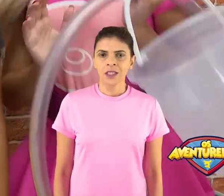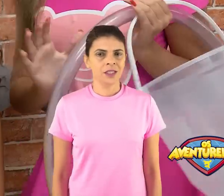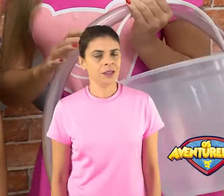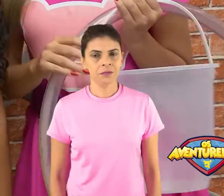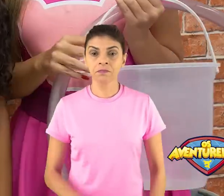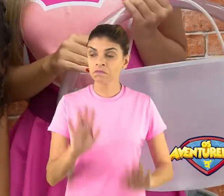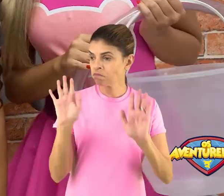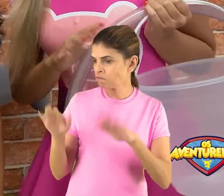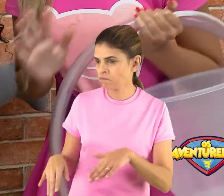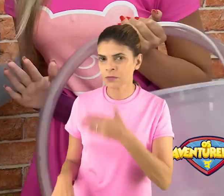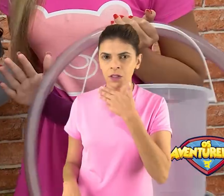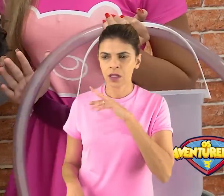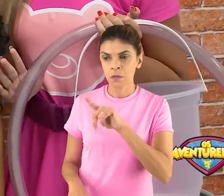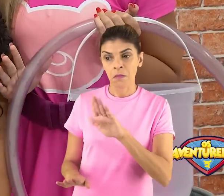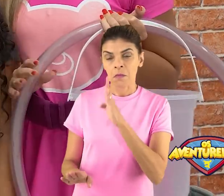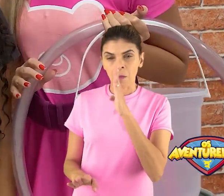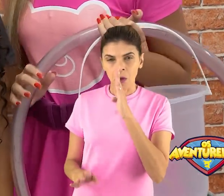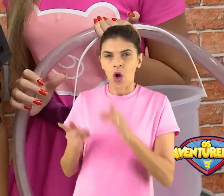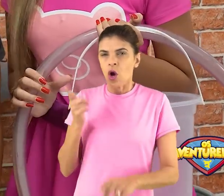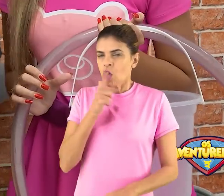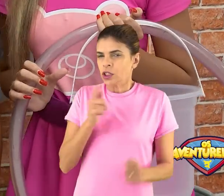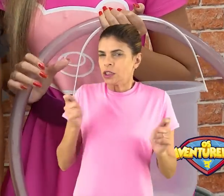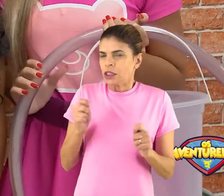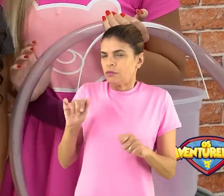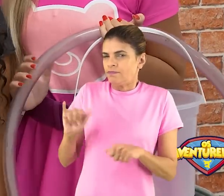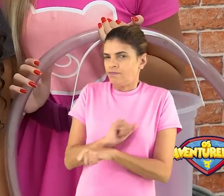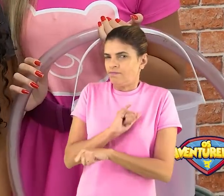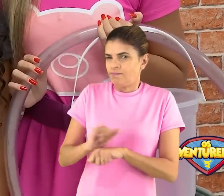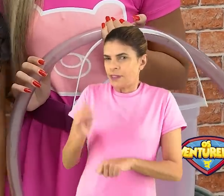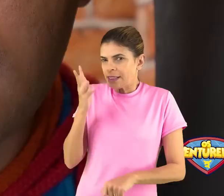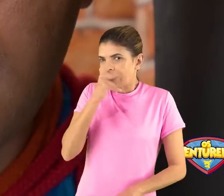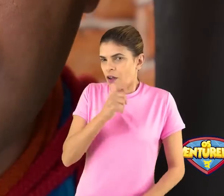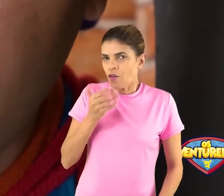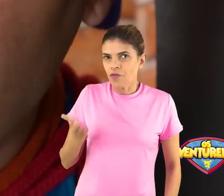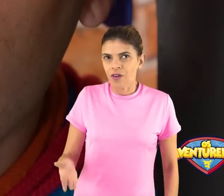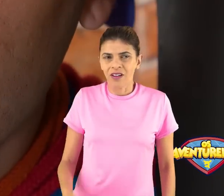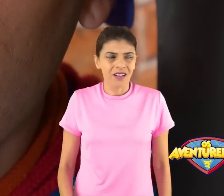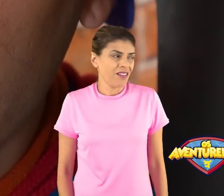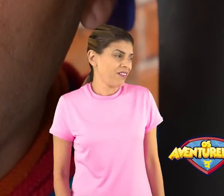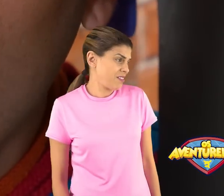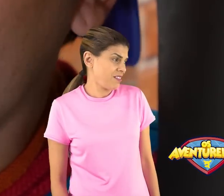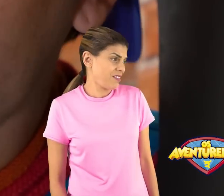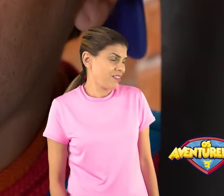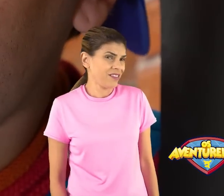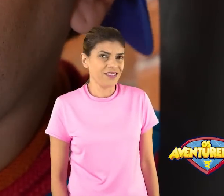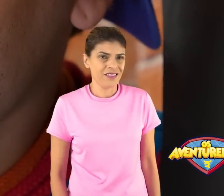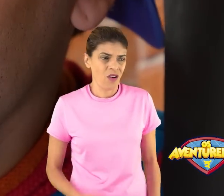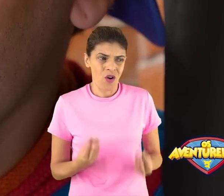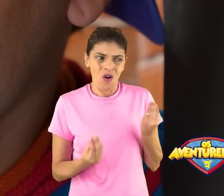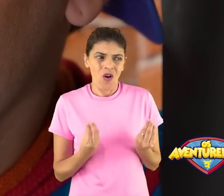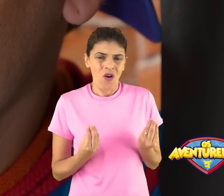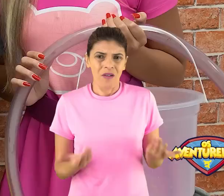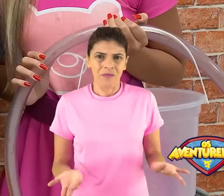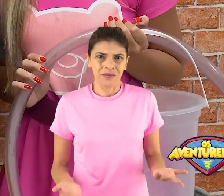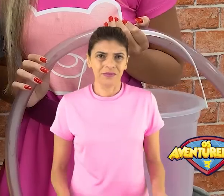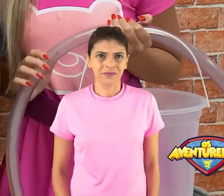Irmão, não se mexe Encontramos um jeito de salvar você Hã? Como assim?